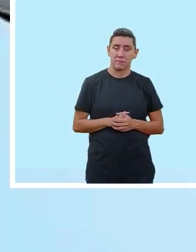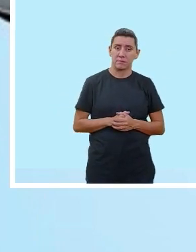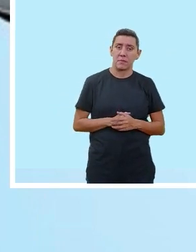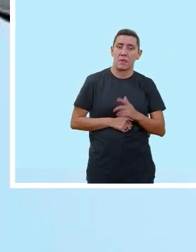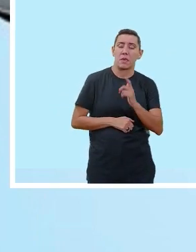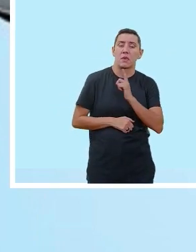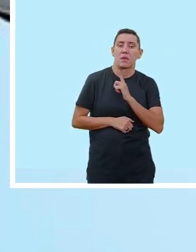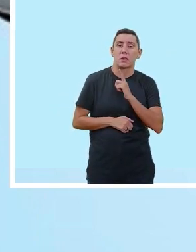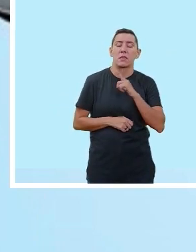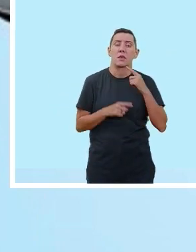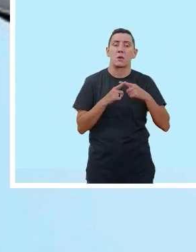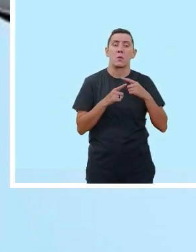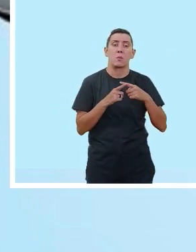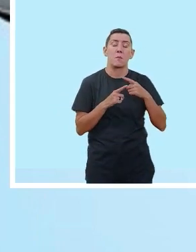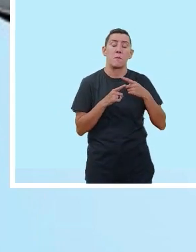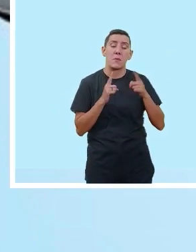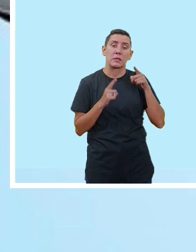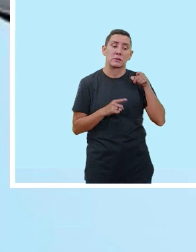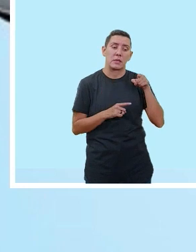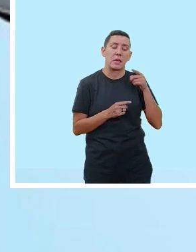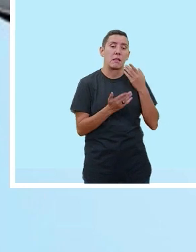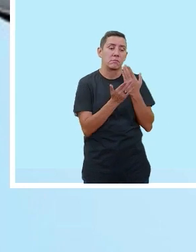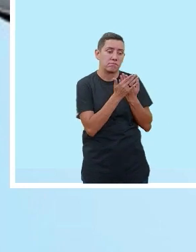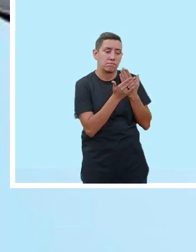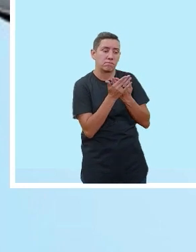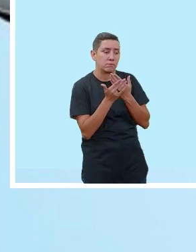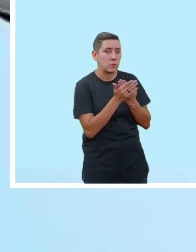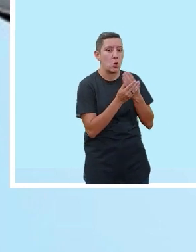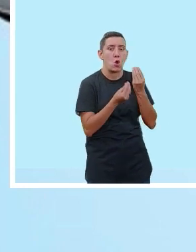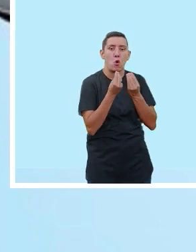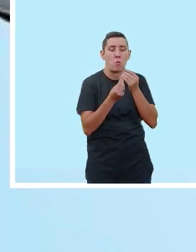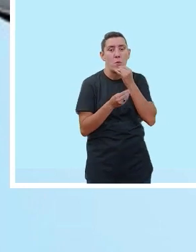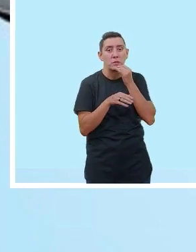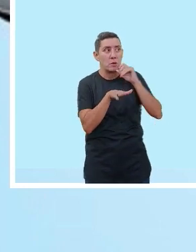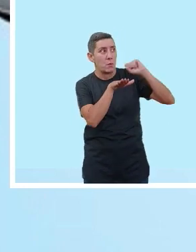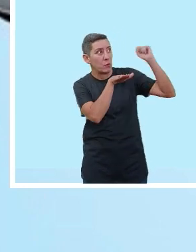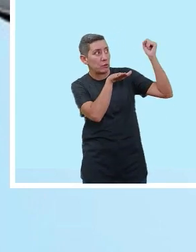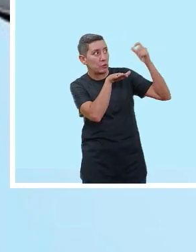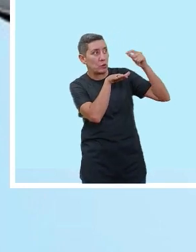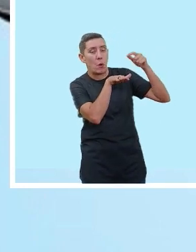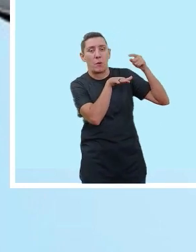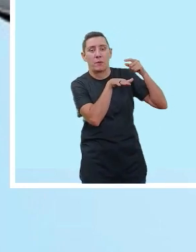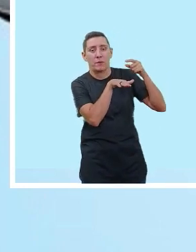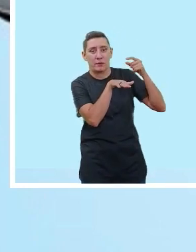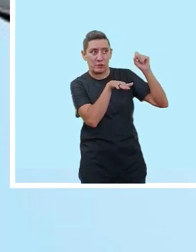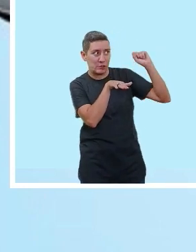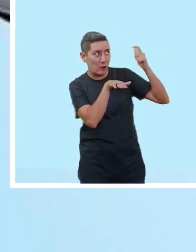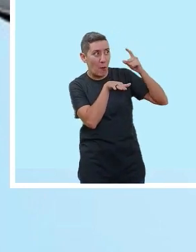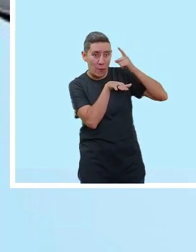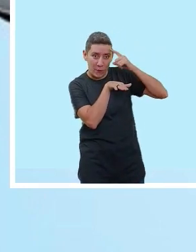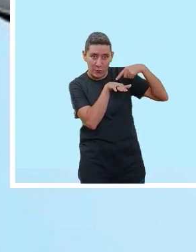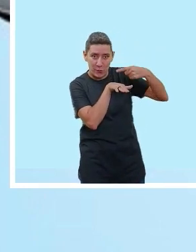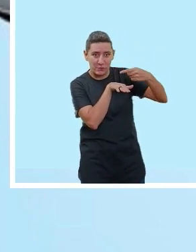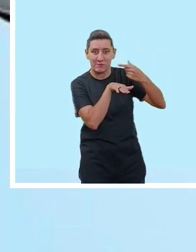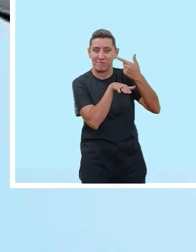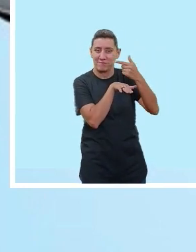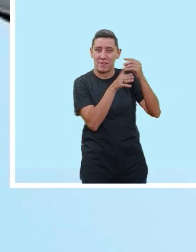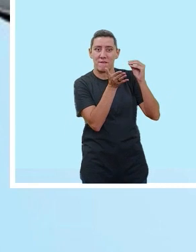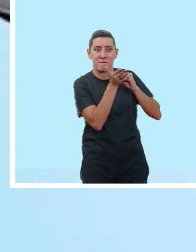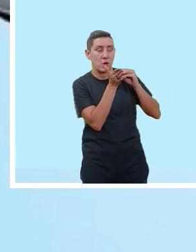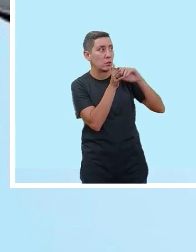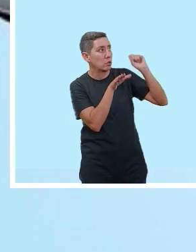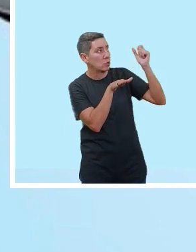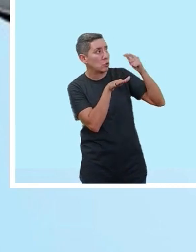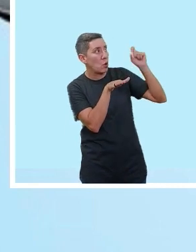é intermitente, né? Então a energia solar ela depende da incidência solar, né? E a energia eólica, obviamente,